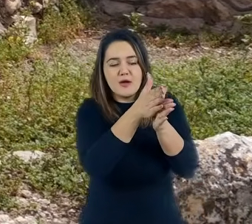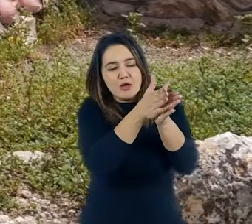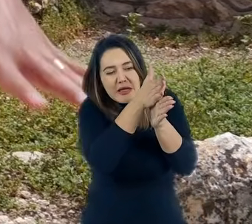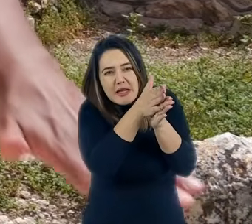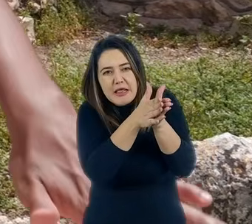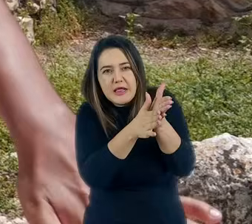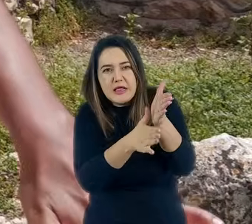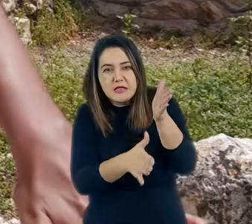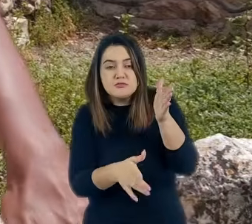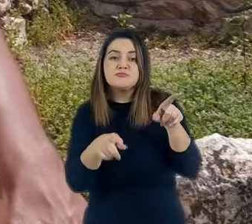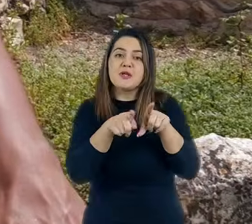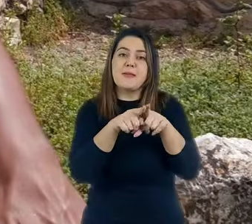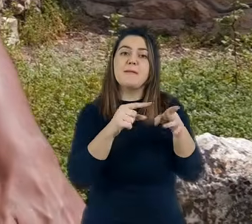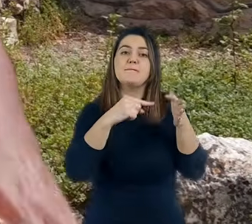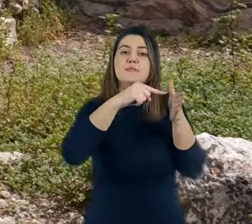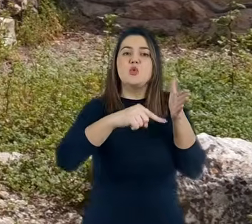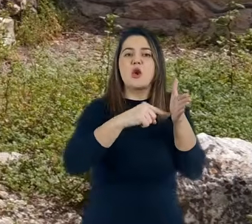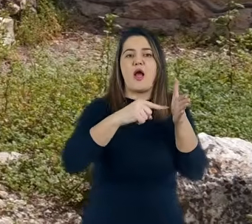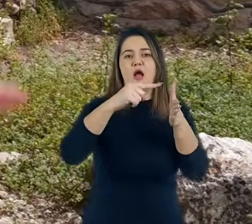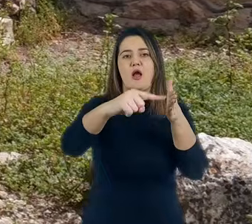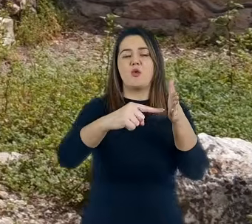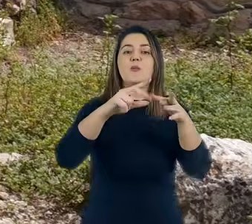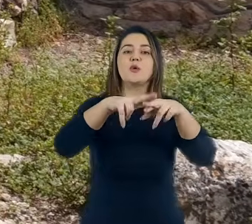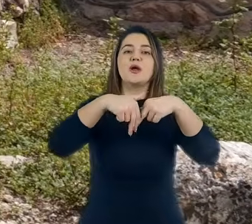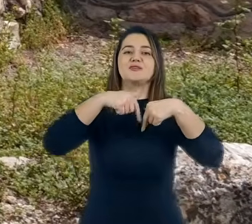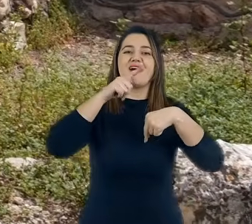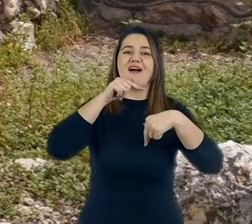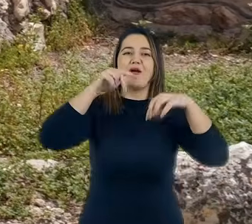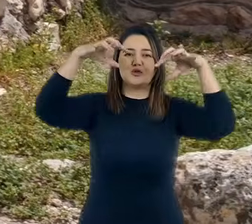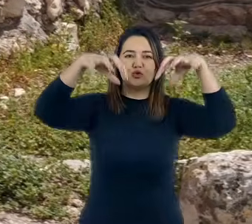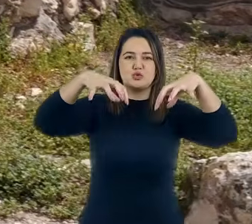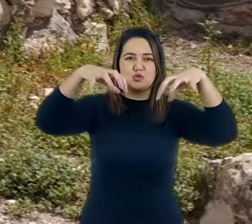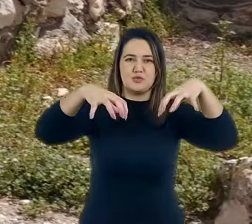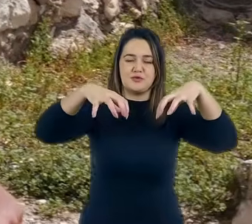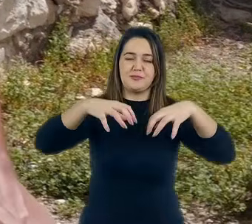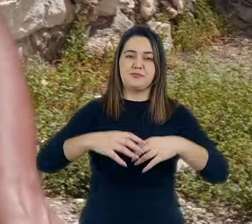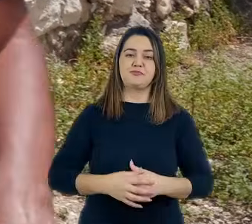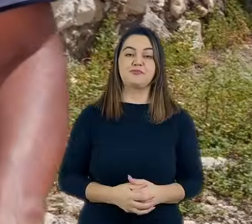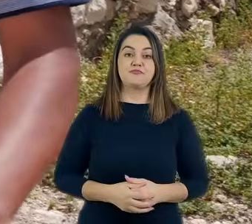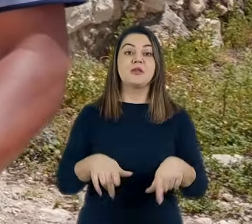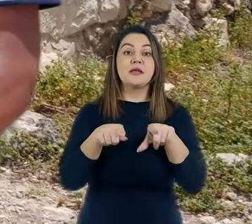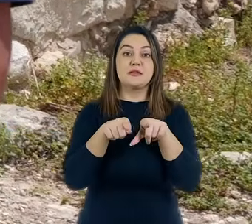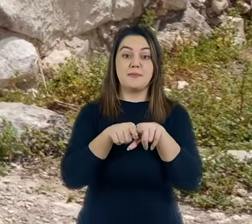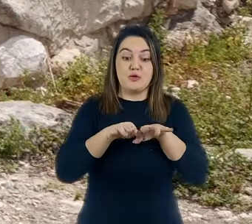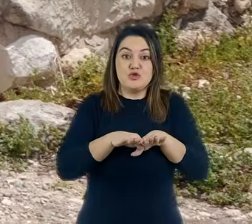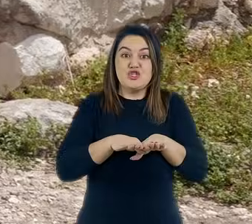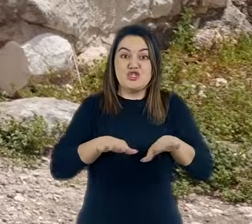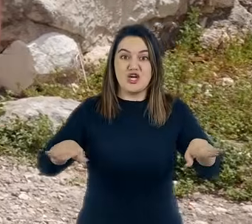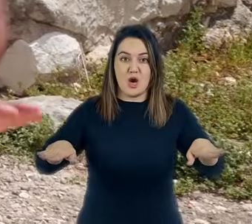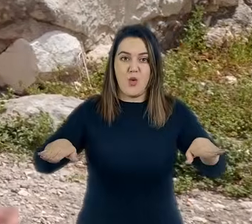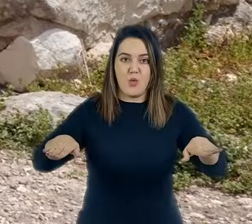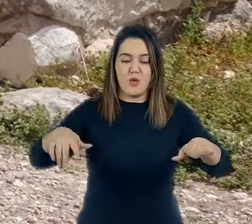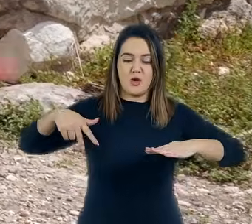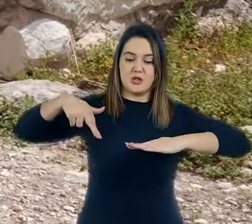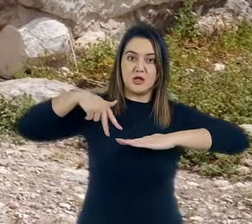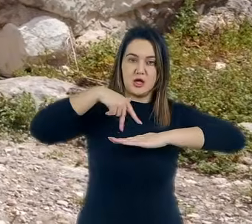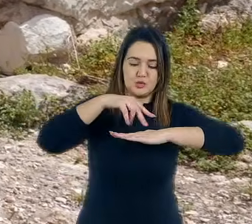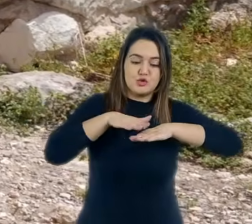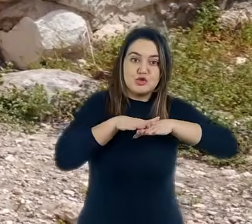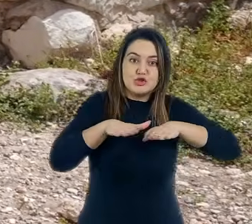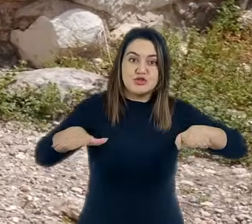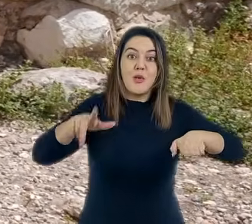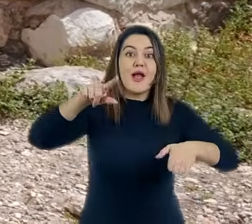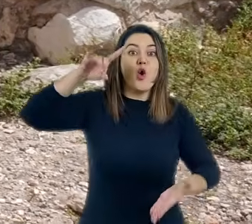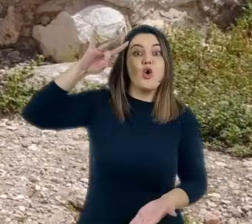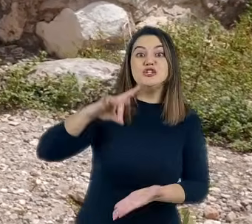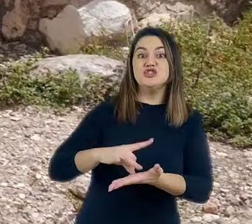água vai descendo toda para o vale. São elementos da arqueologia. Agora, o chão que eu estou aqui, ele é original. Ele foi encontrado da